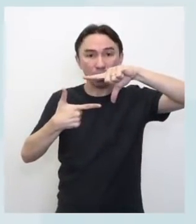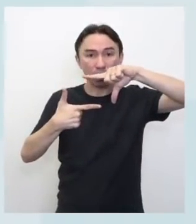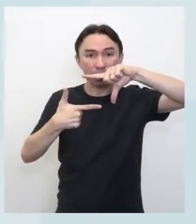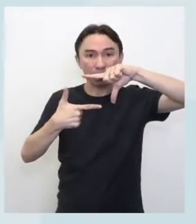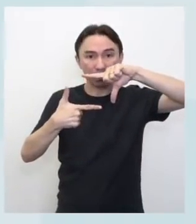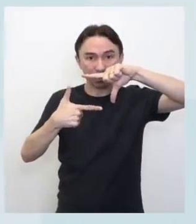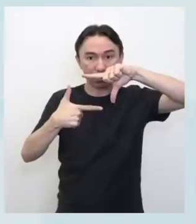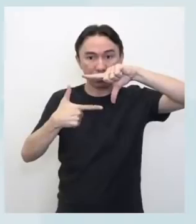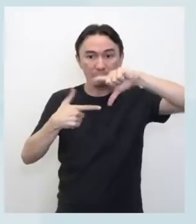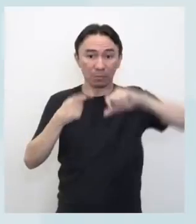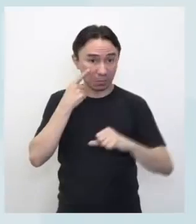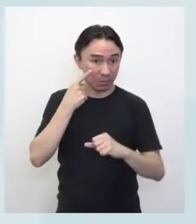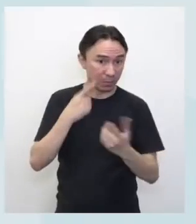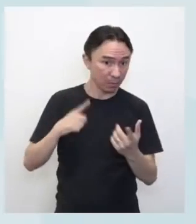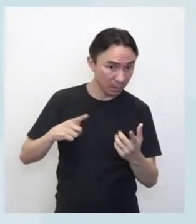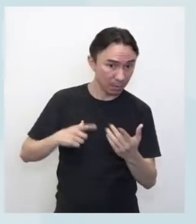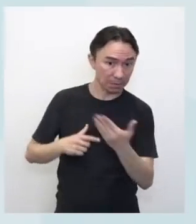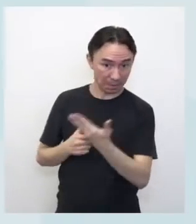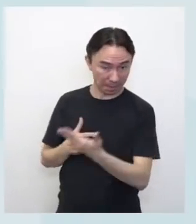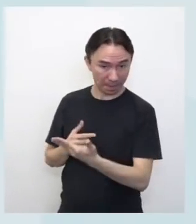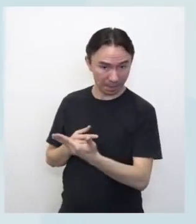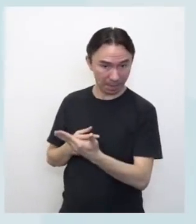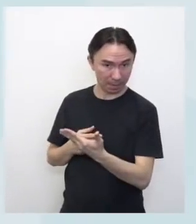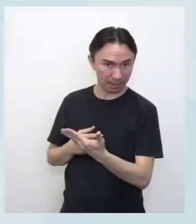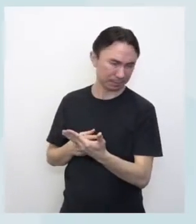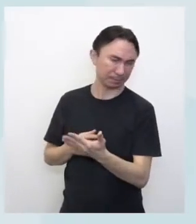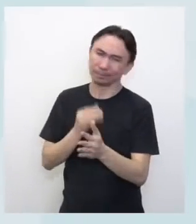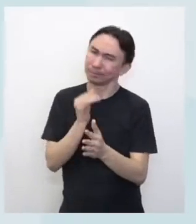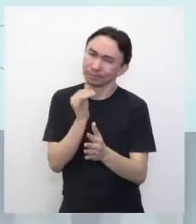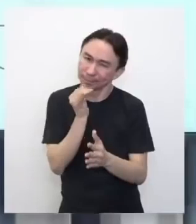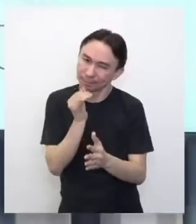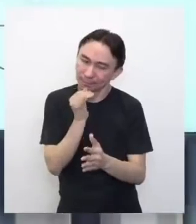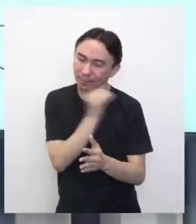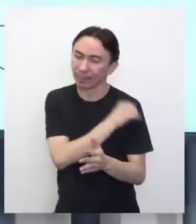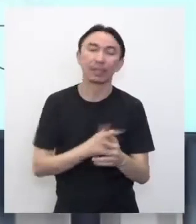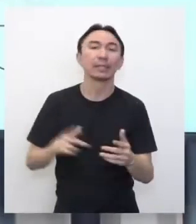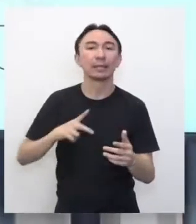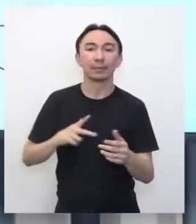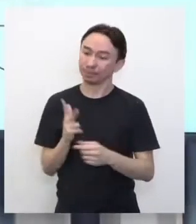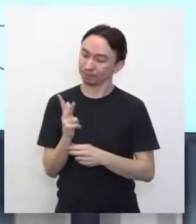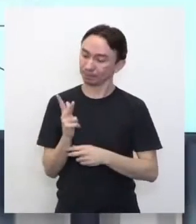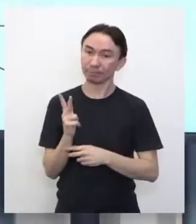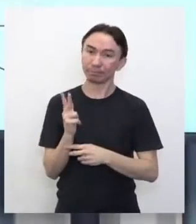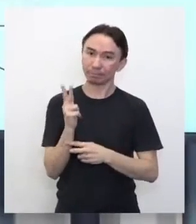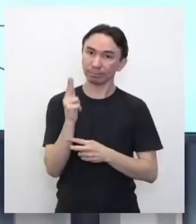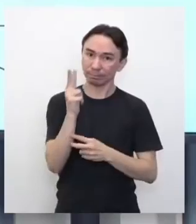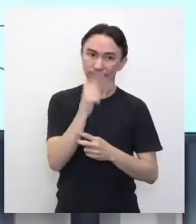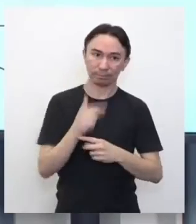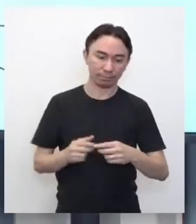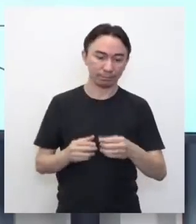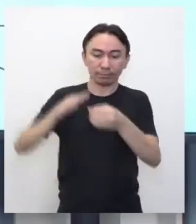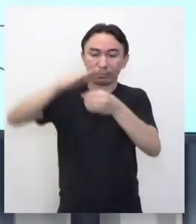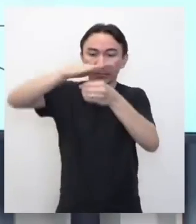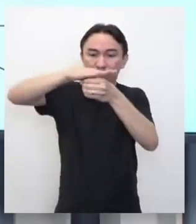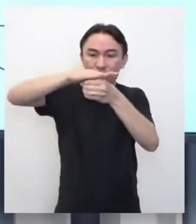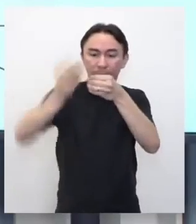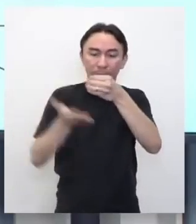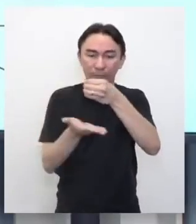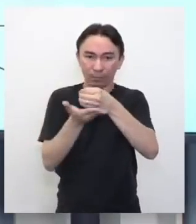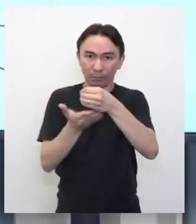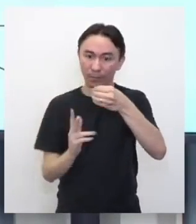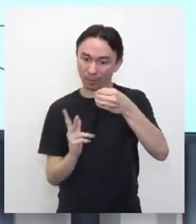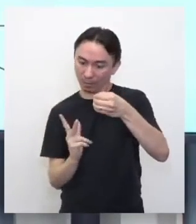lateral deste cilindro. Imagina que você pegou uma tesoura, pegou o cilindro e cortou.